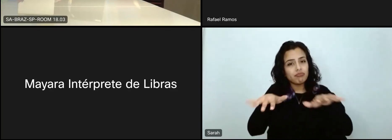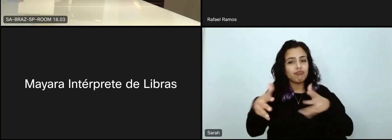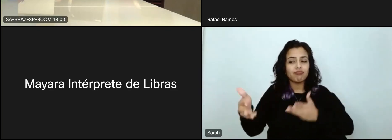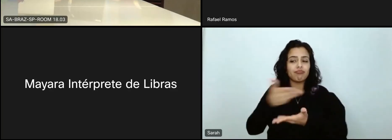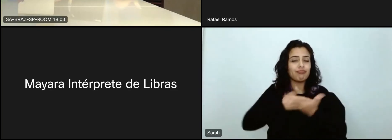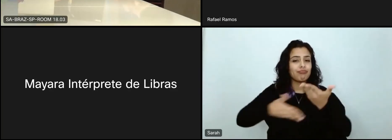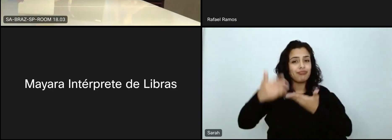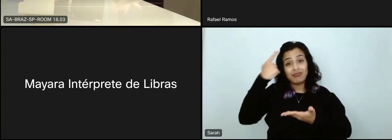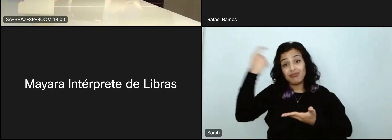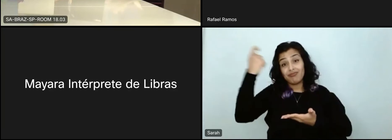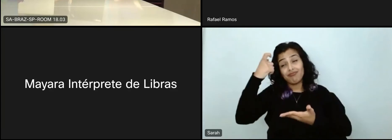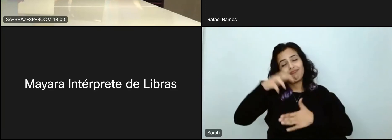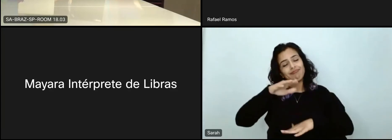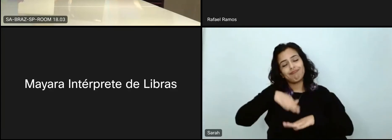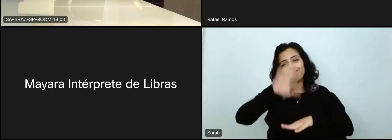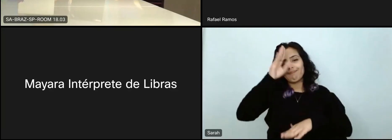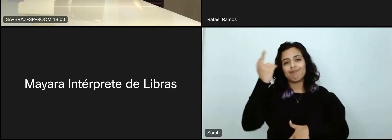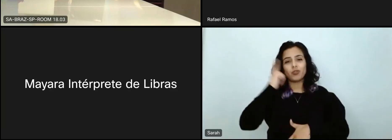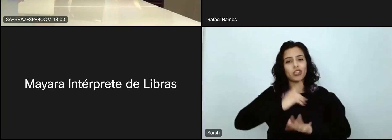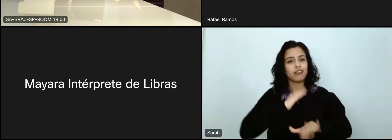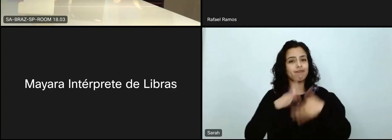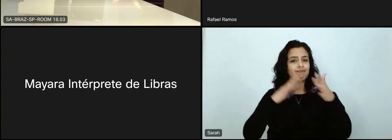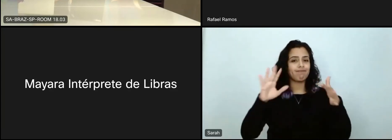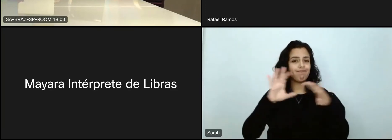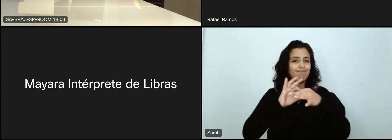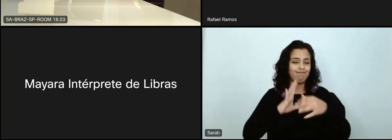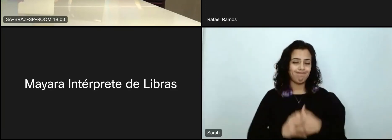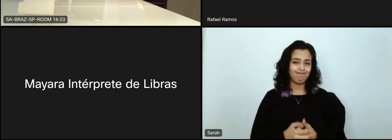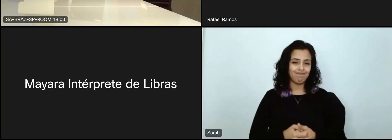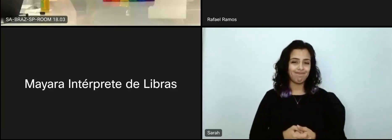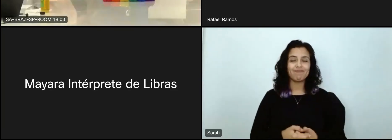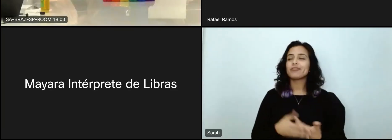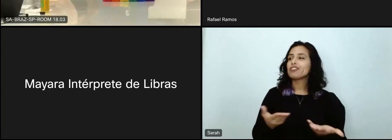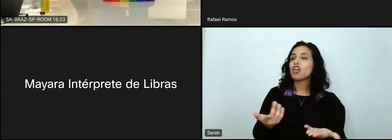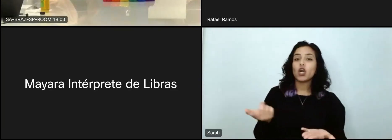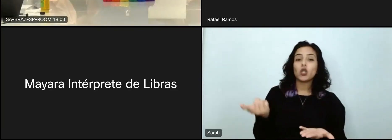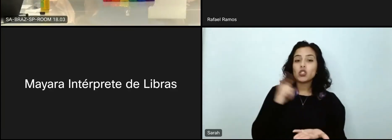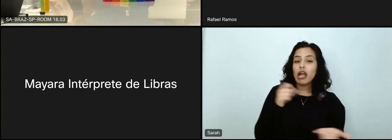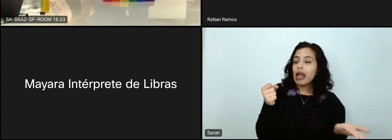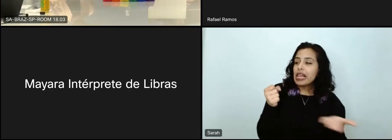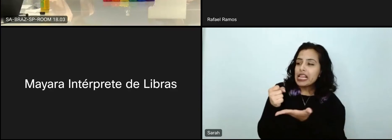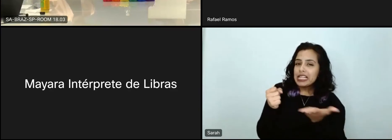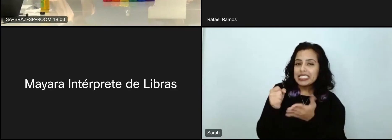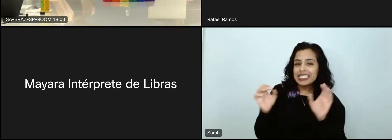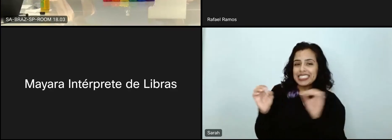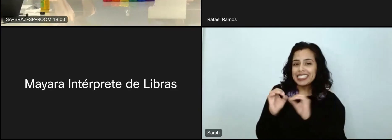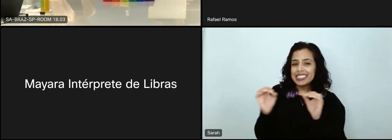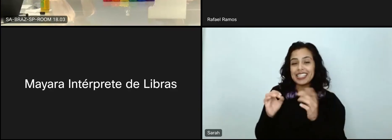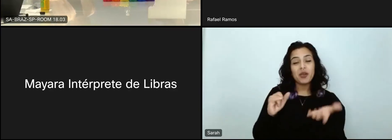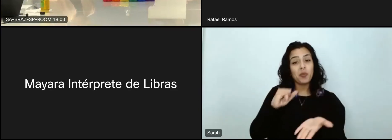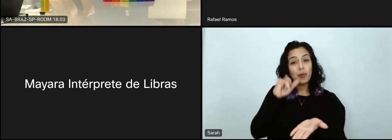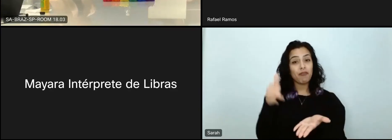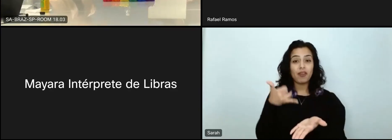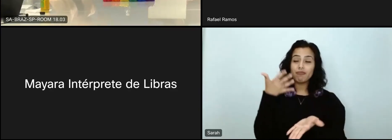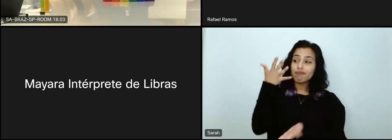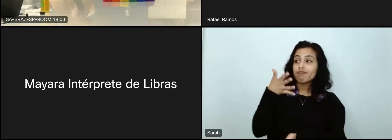acho que é mais para frente que a gente vai andar junto. Gente, não comecem do zero. Aproveitem esse fórum para saberem das